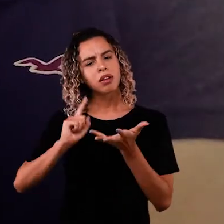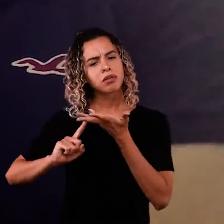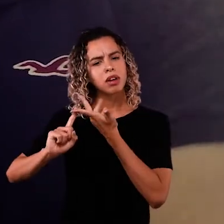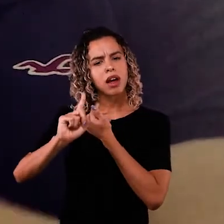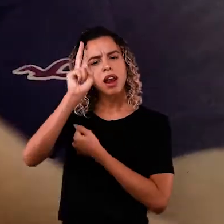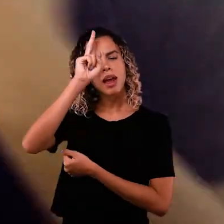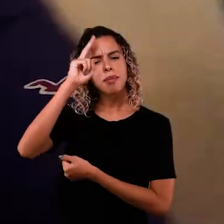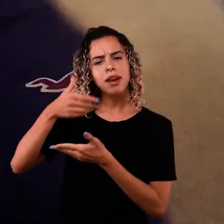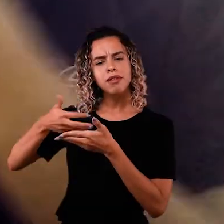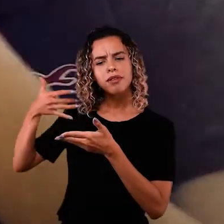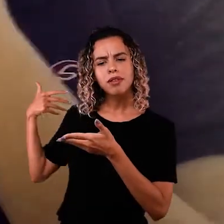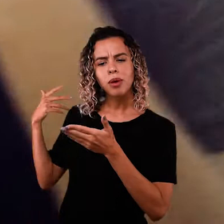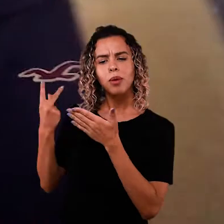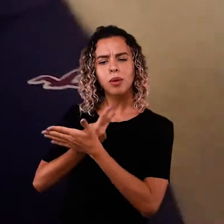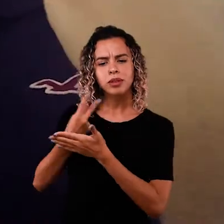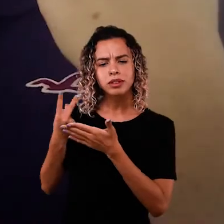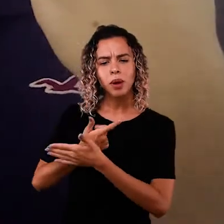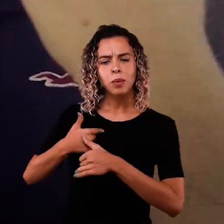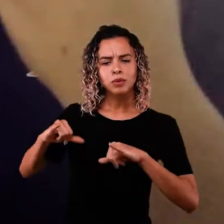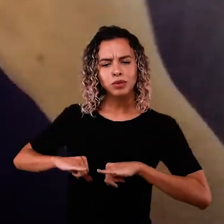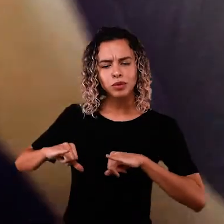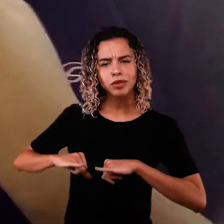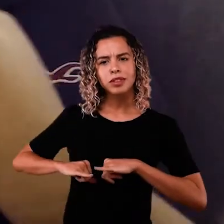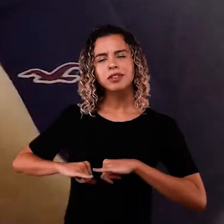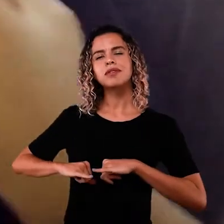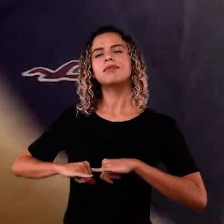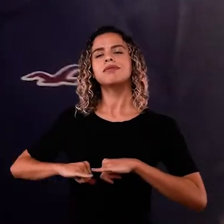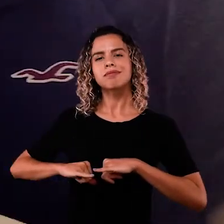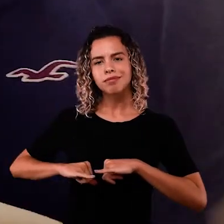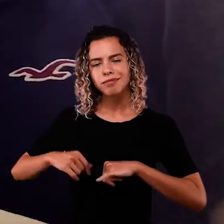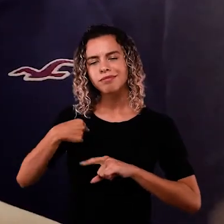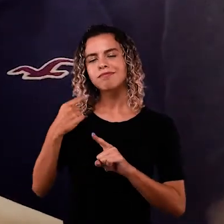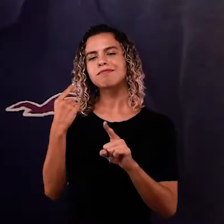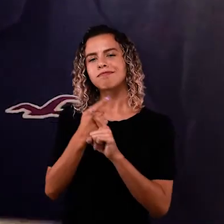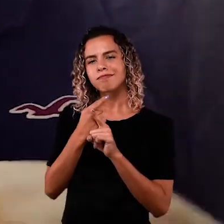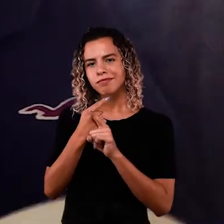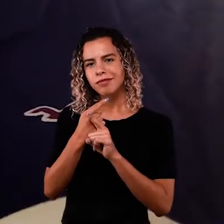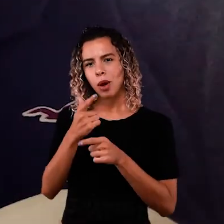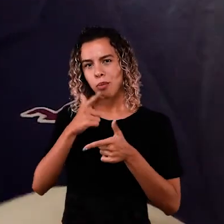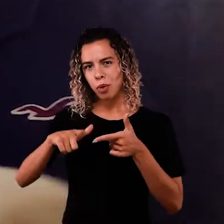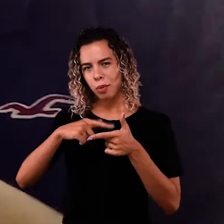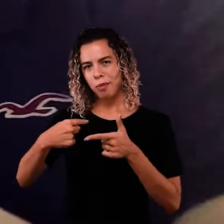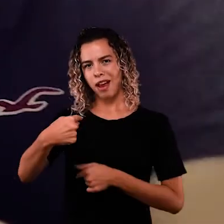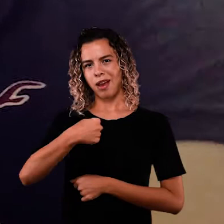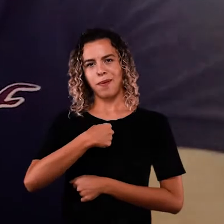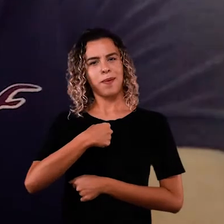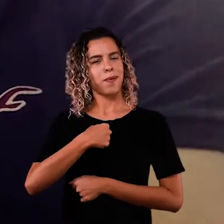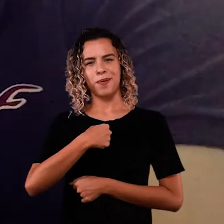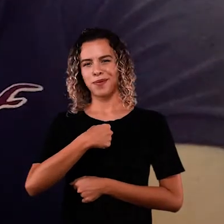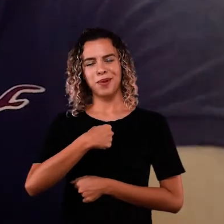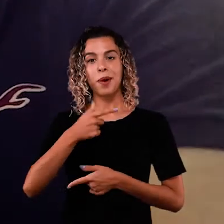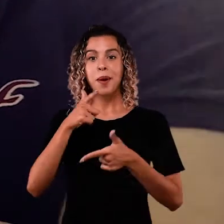Aí eu lembrei de todas essas coisas que eu sofri e eu cheguei numa conclusão. O problema nunca fui